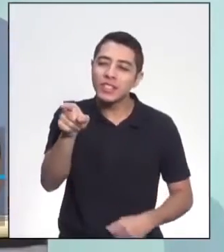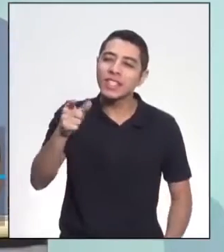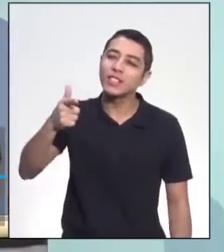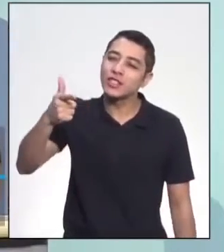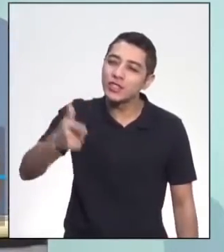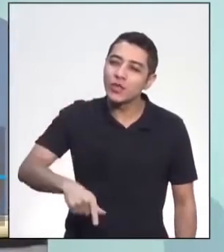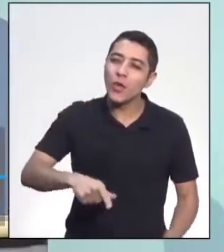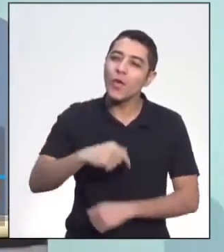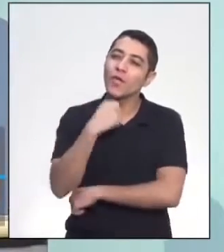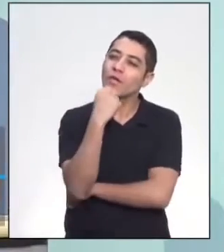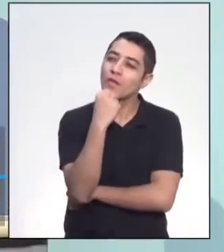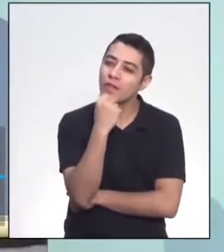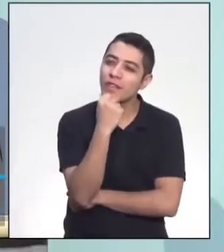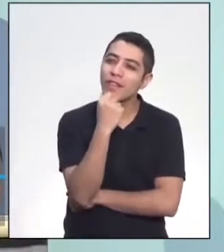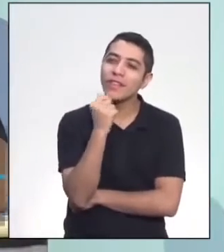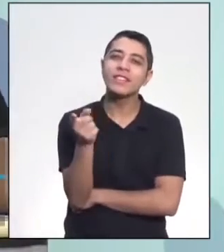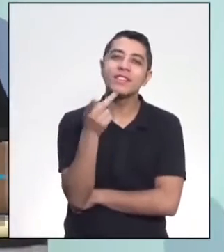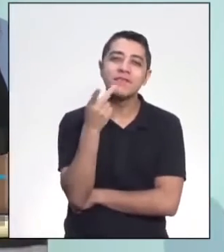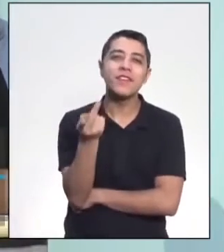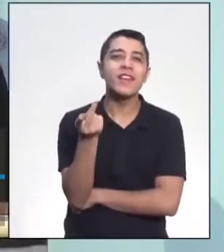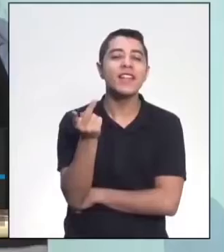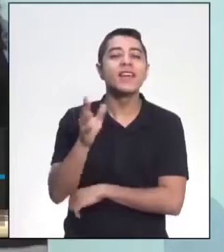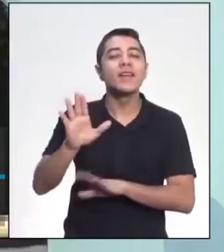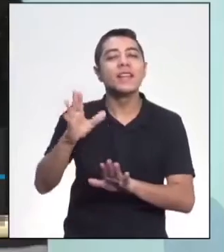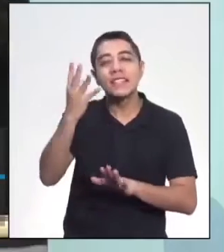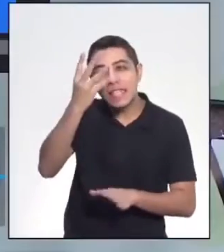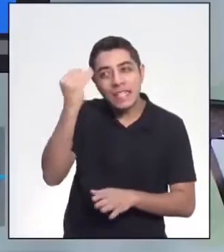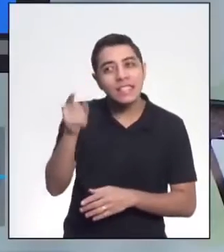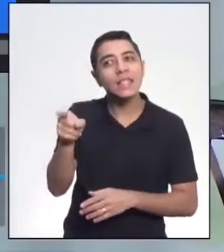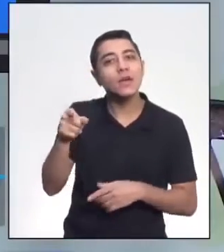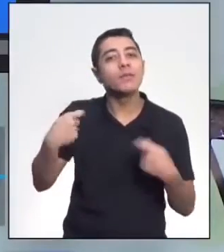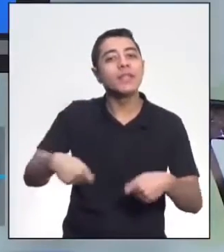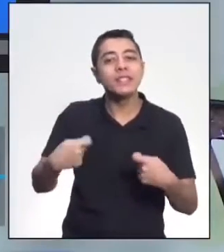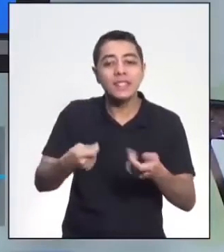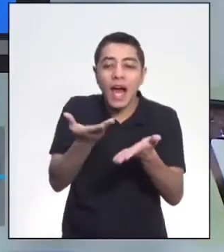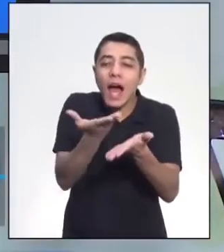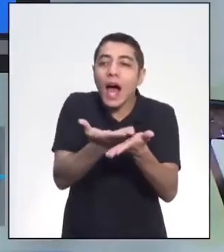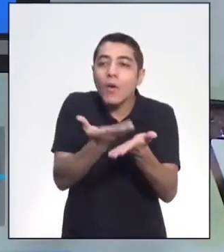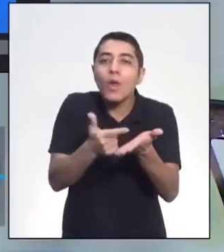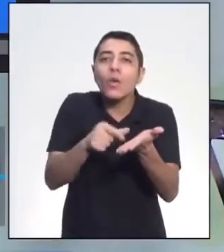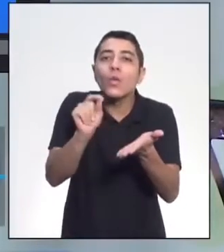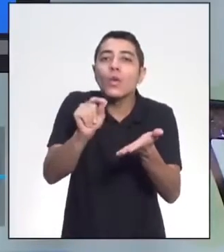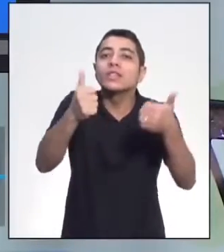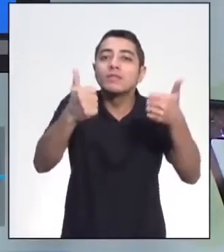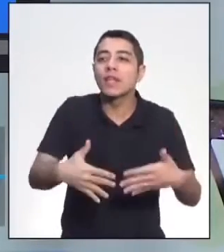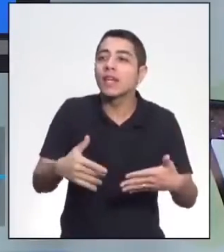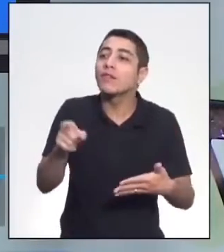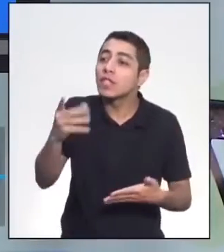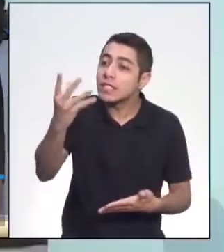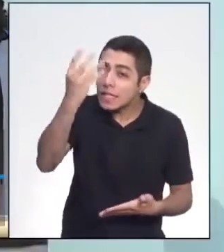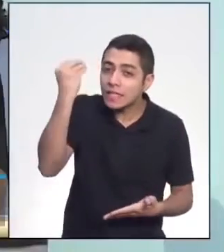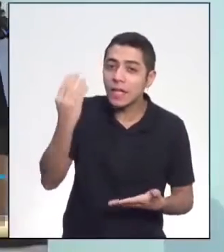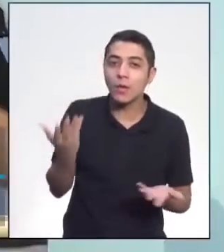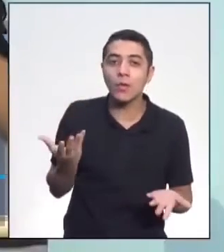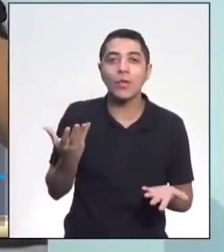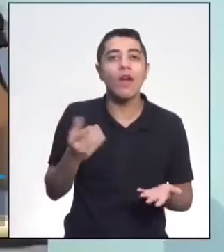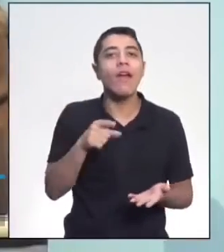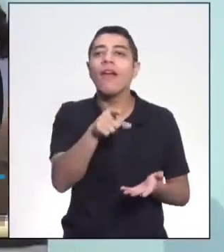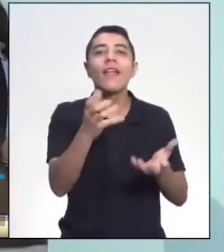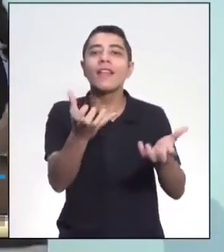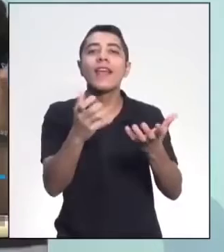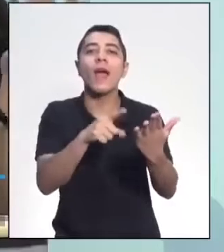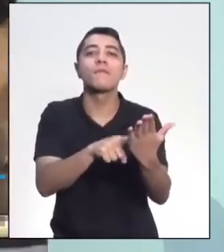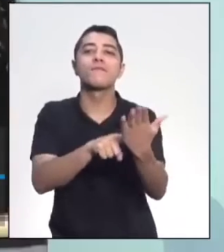nosso processo. É verdade. A Vamos lá. gente tem. Apresentar a aula. Oh, meu Deus do Isso, céu, vamos lá. Mauro. Não, ele quer me apresentar, gente. Vocês